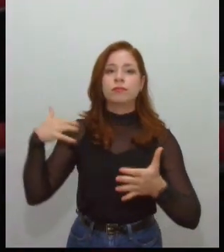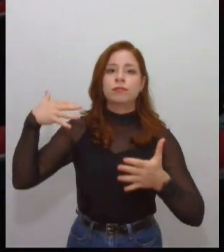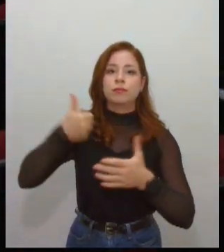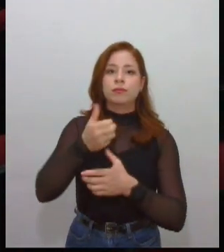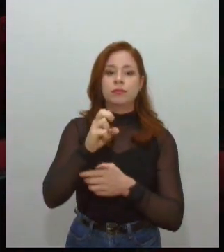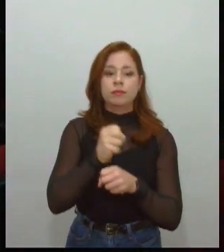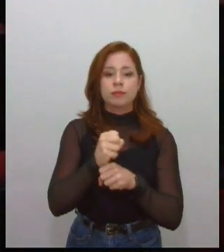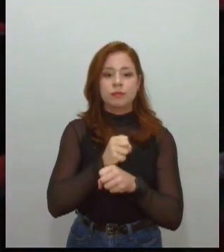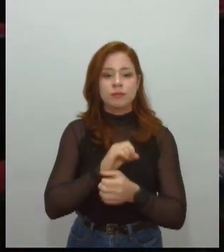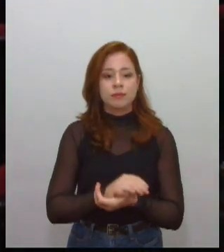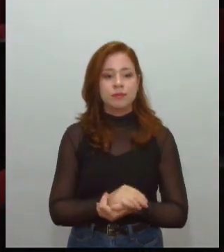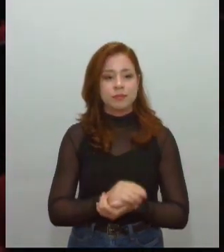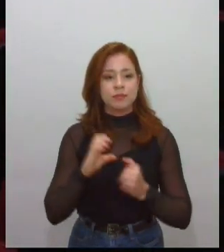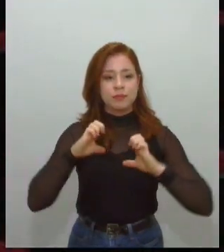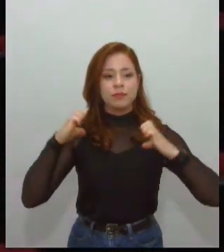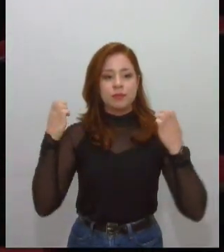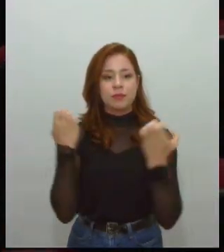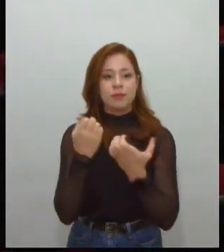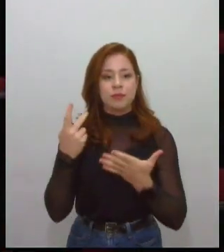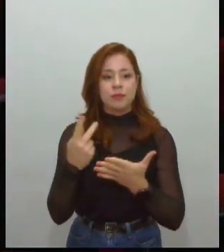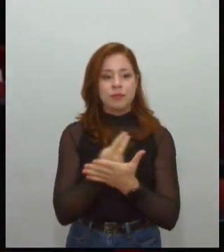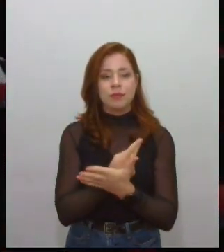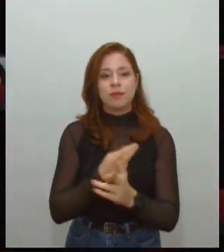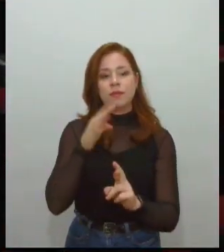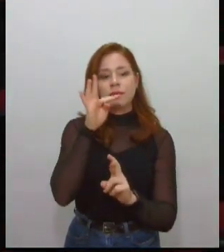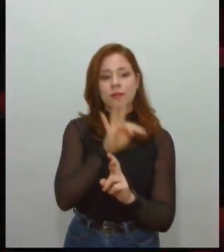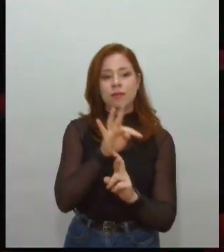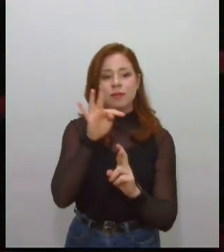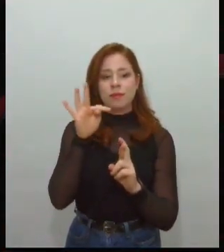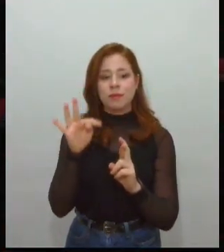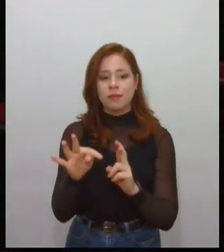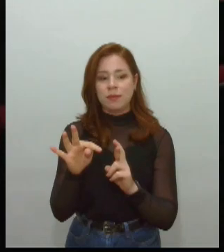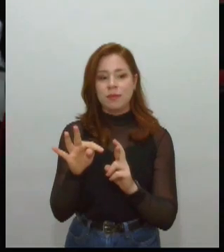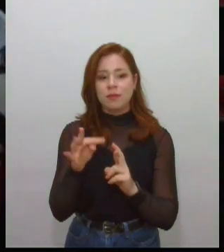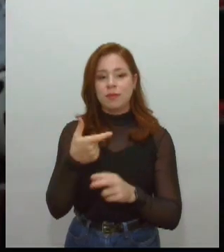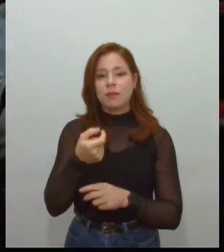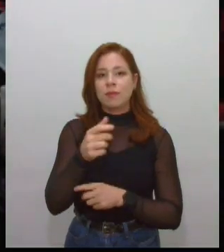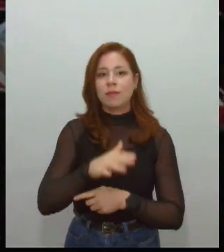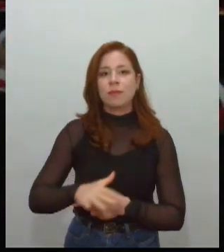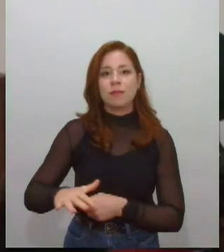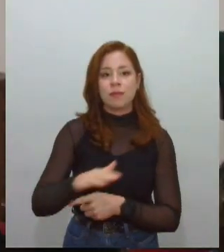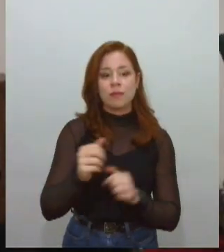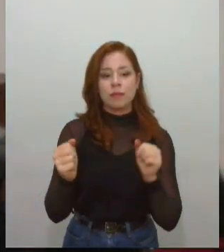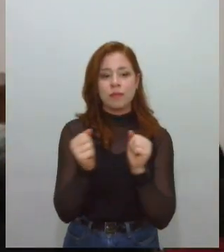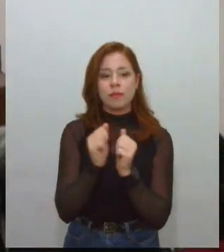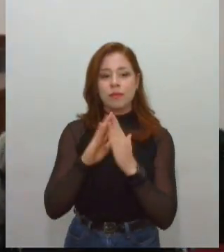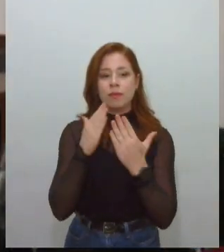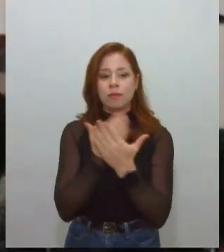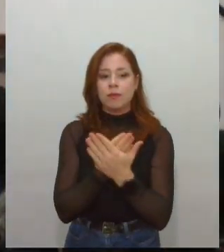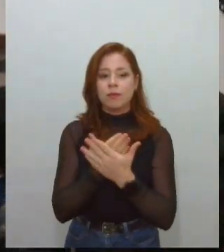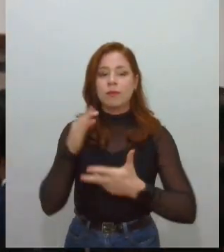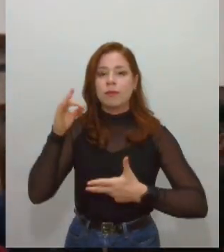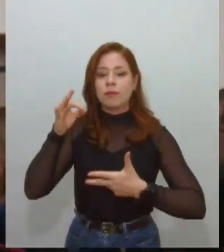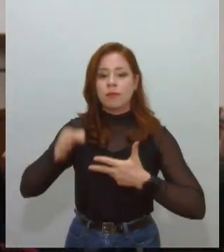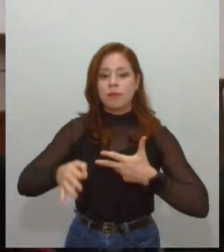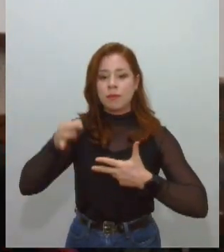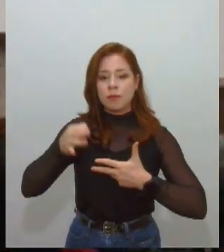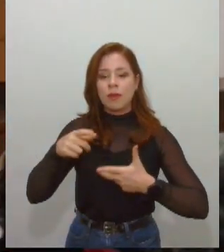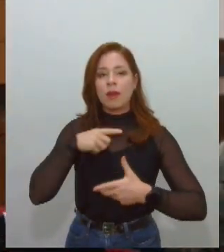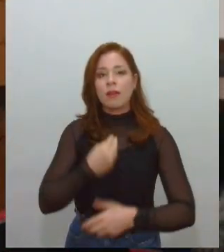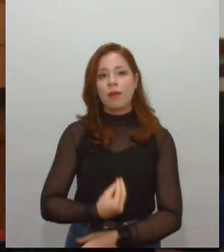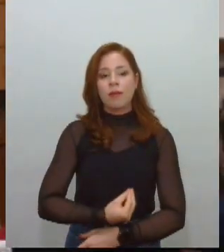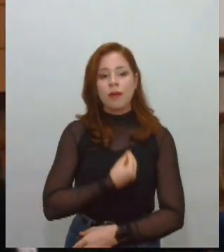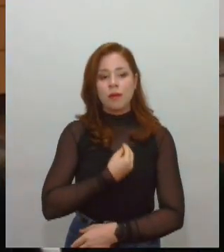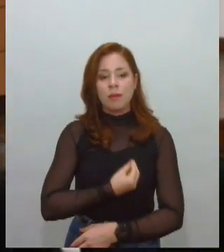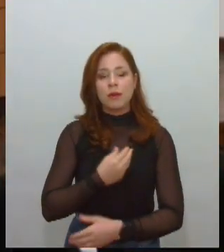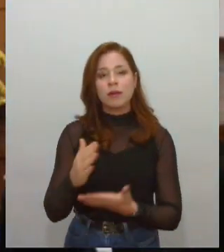é uma realização do TRT da 20ª Região por meio da Escola Judicial, e contou com a presença de